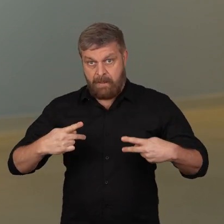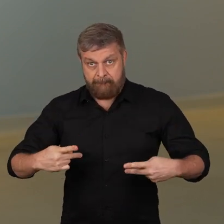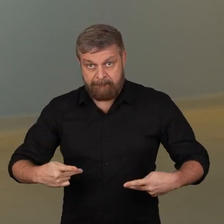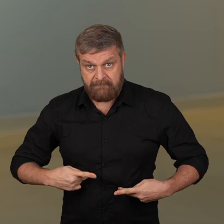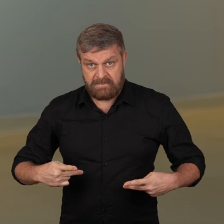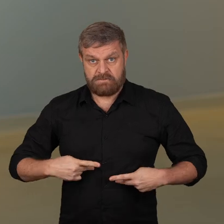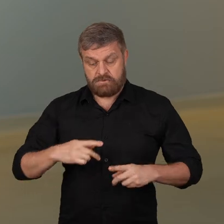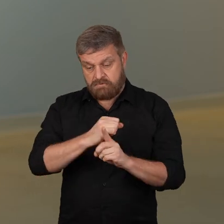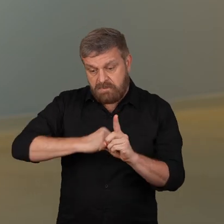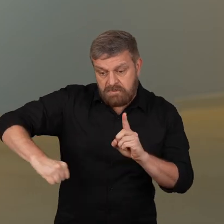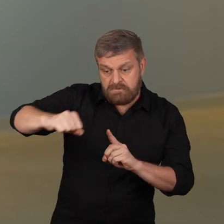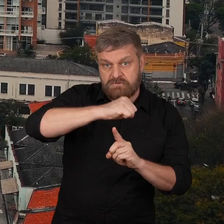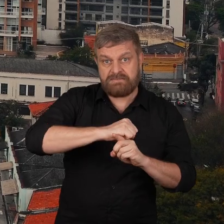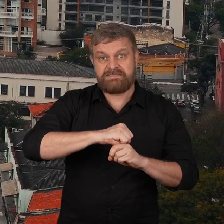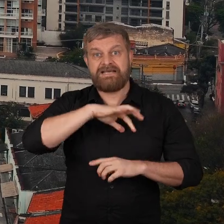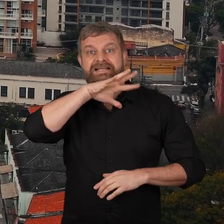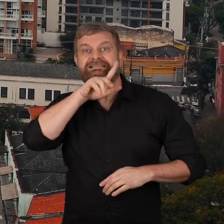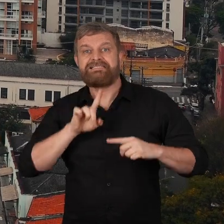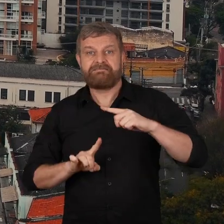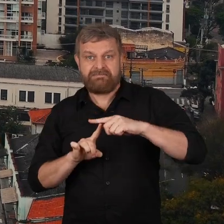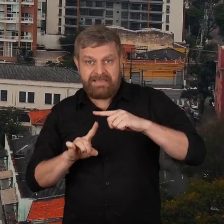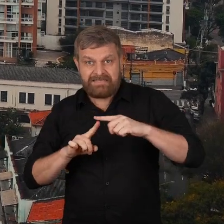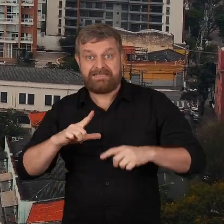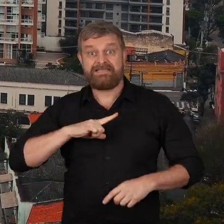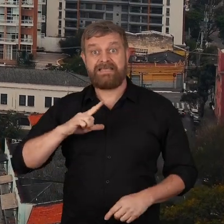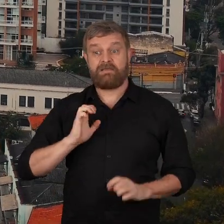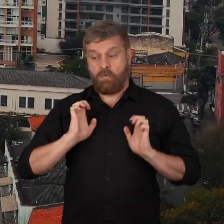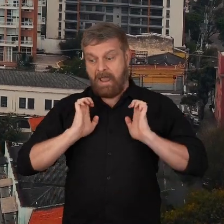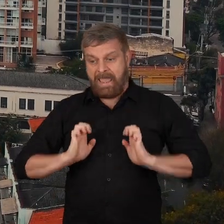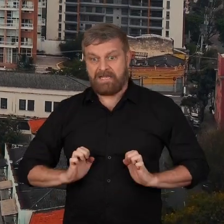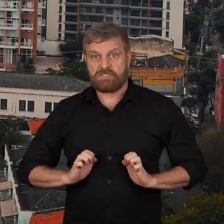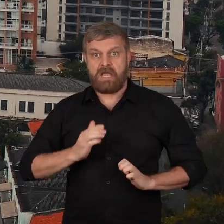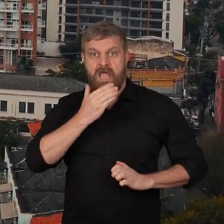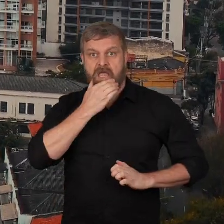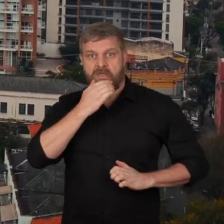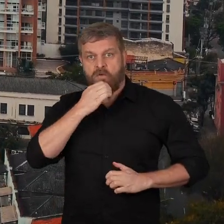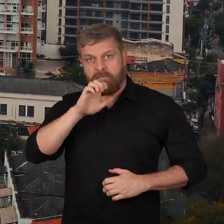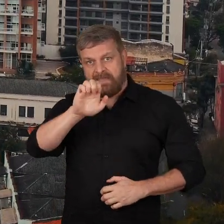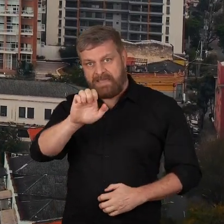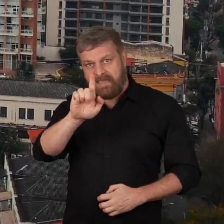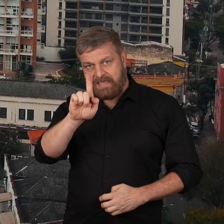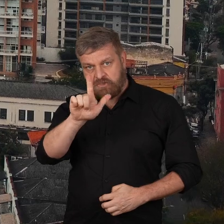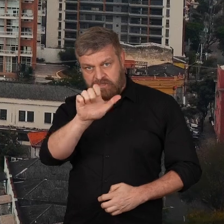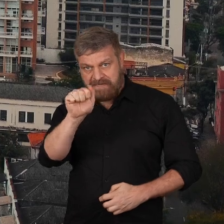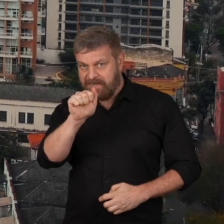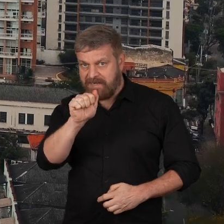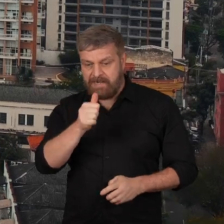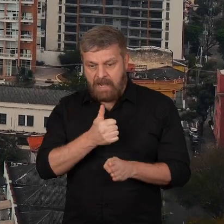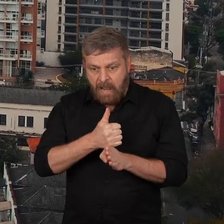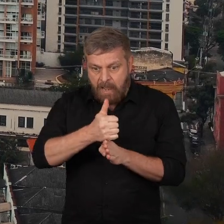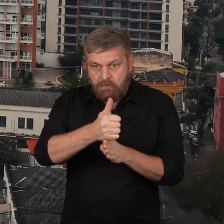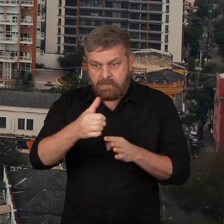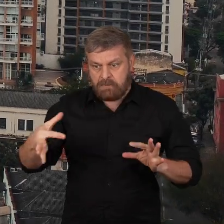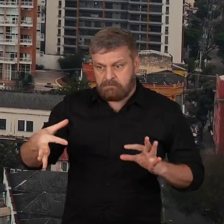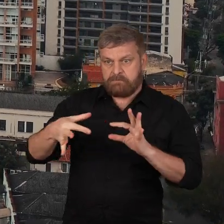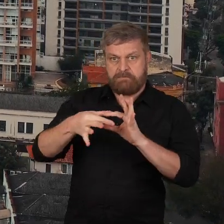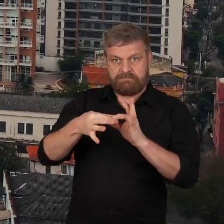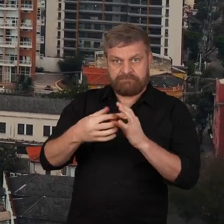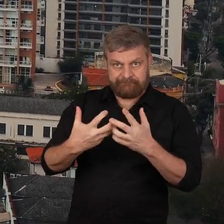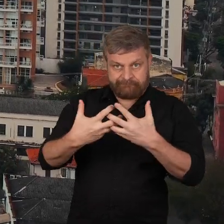espécie, nós temos uma ética que Edgar Morin não separa de moral, elas são